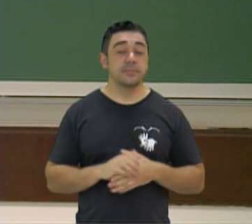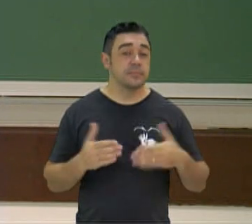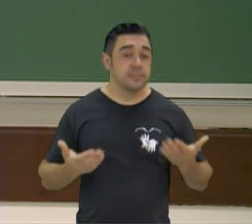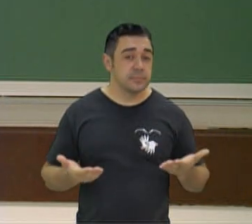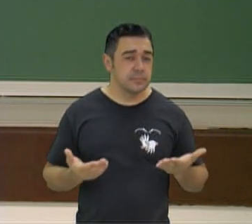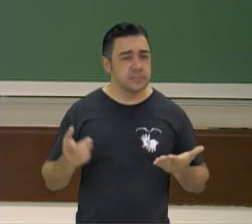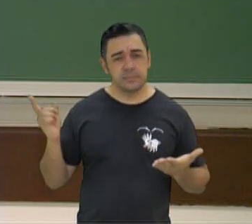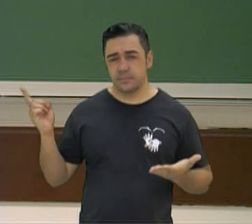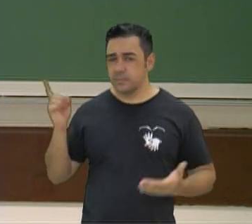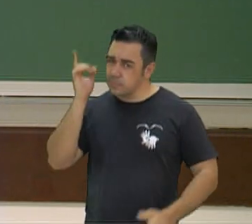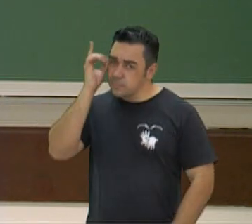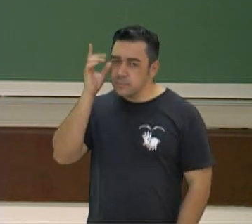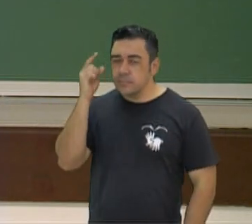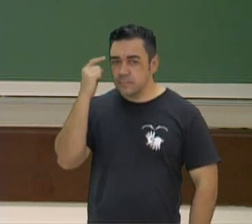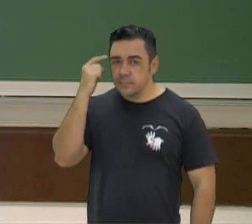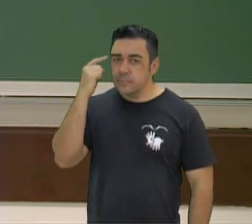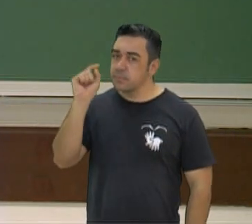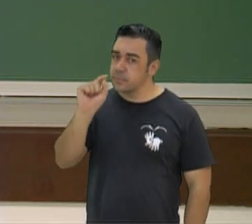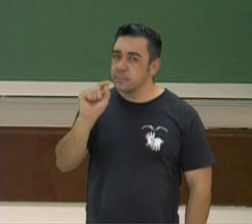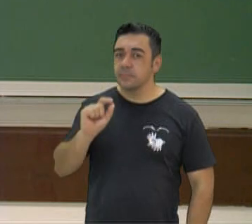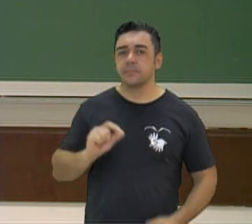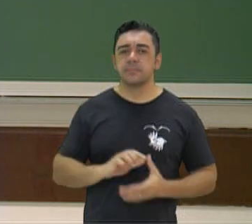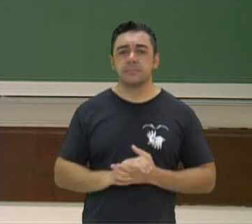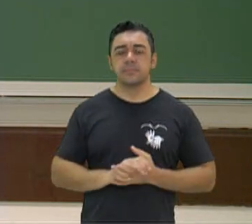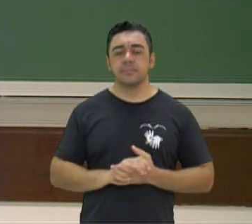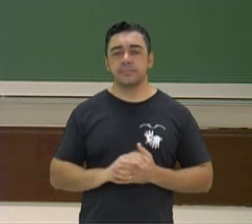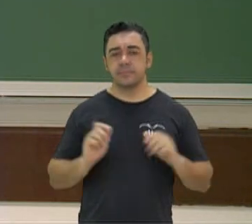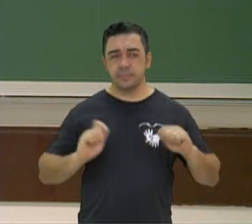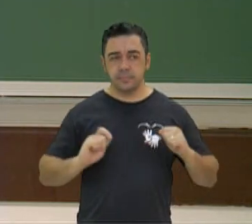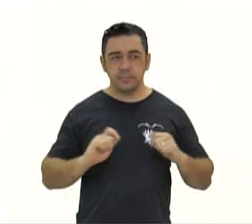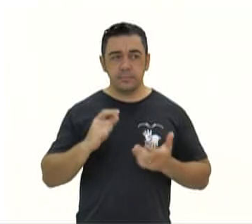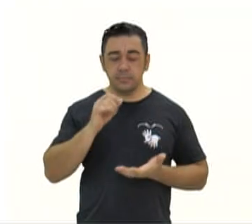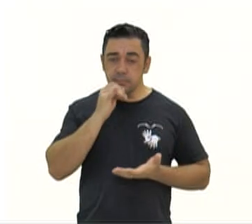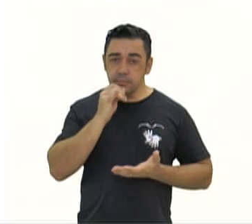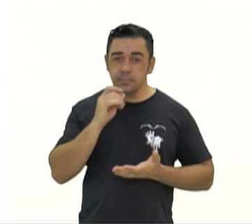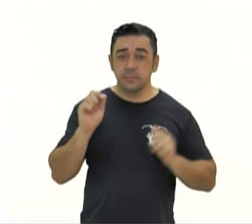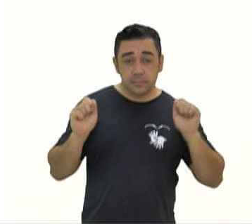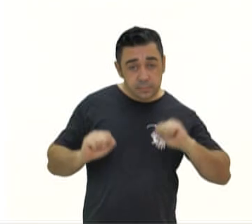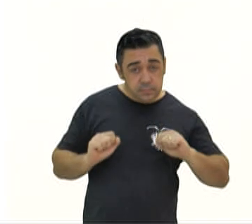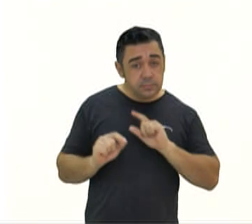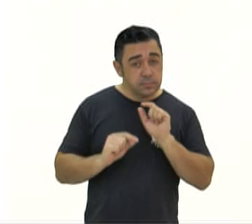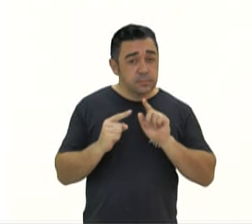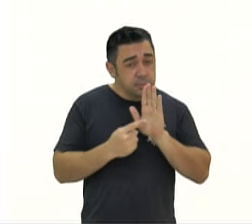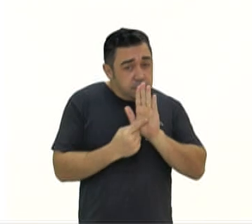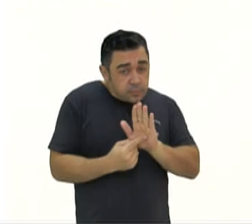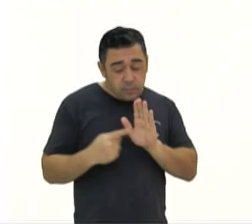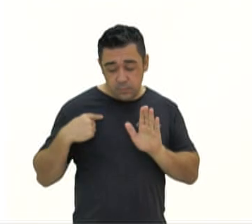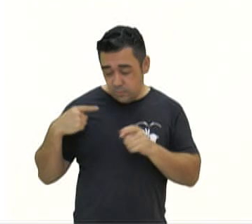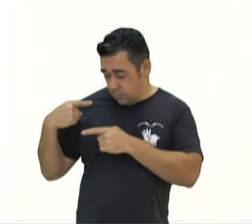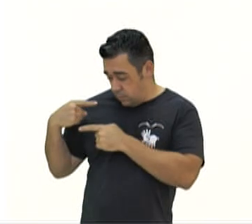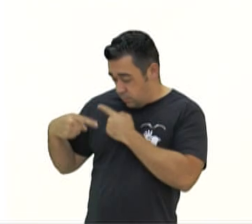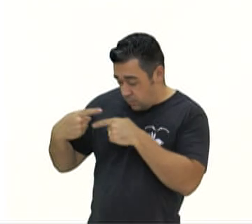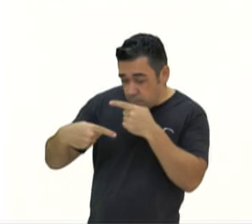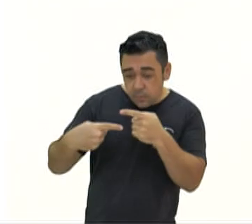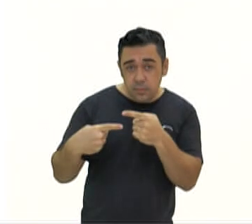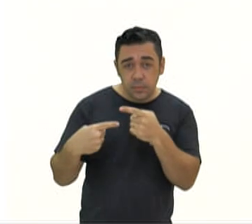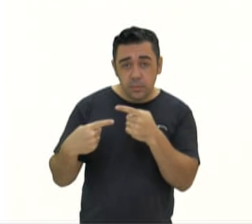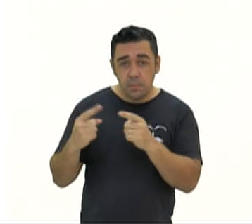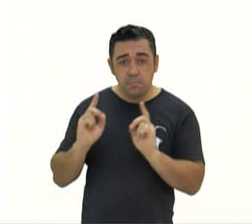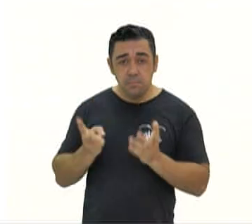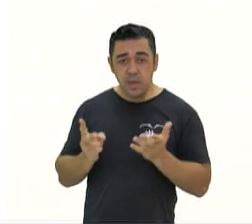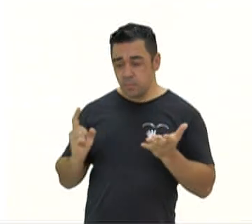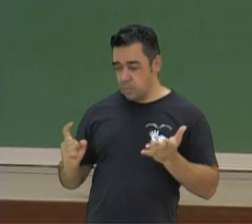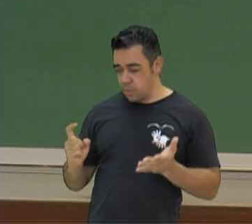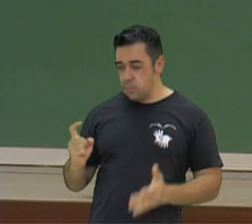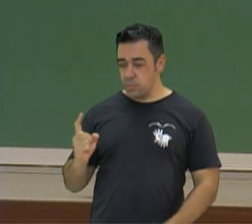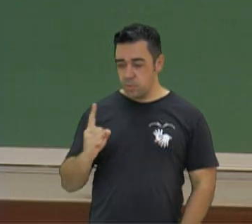E aí, gente, esse aqui teve que pensar um pouco mais, né, para ir eliminando. Então, pode ser uma indicação de ancestralidade comum entre alguns organismos, tá?